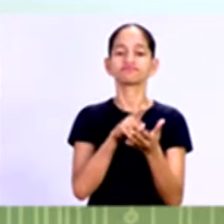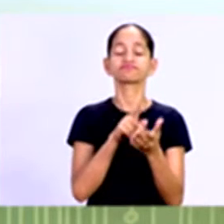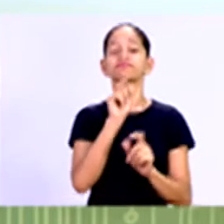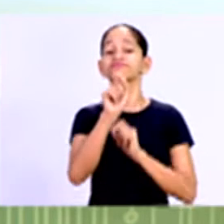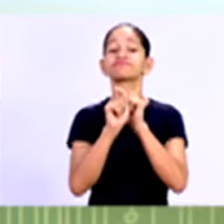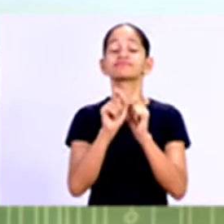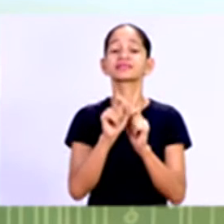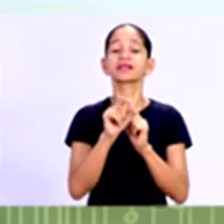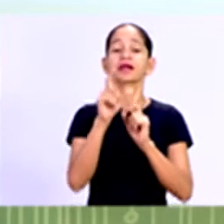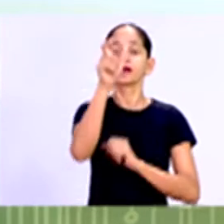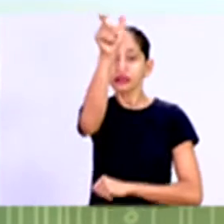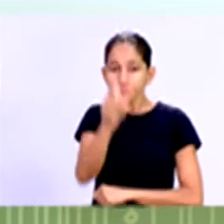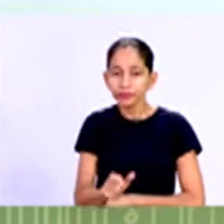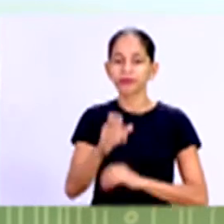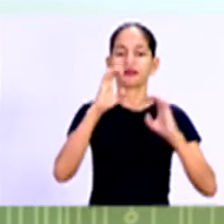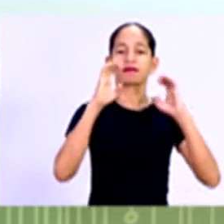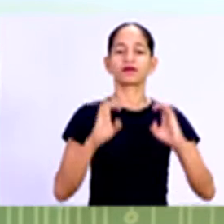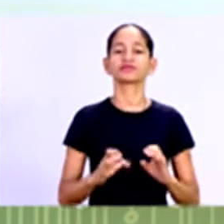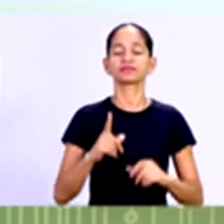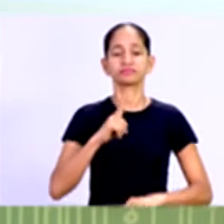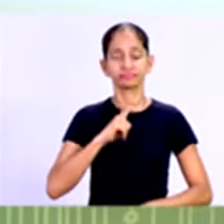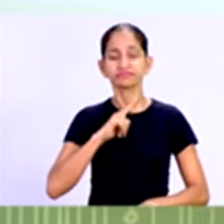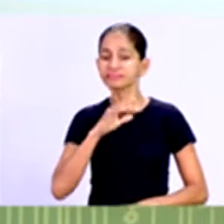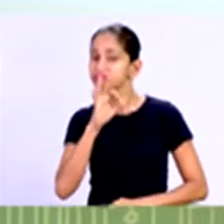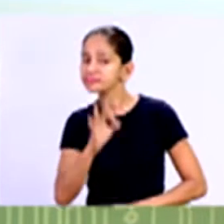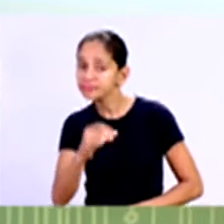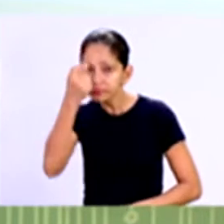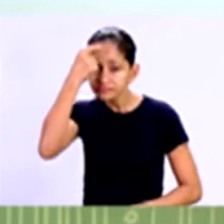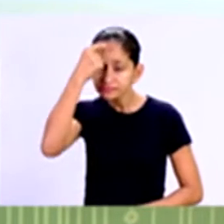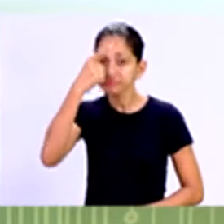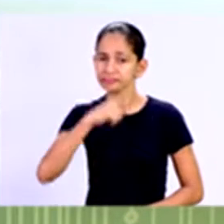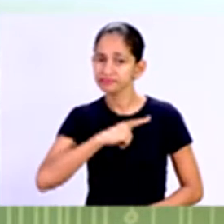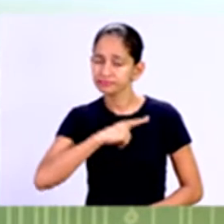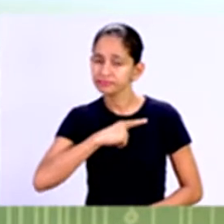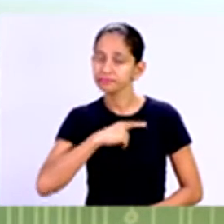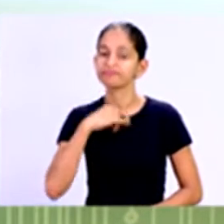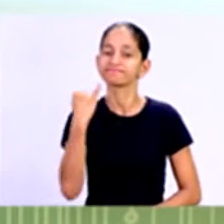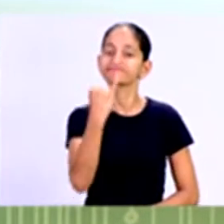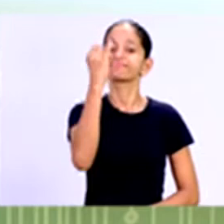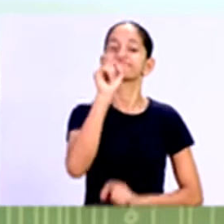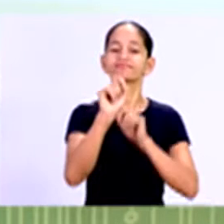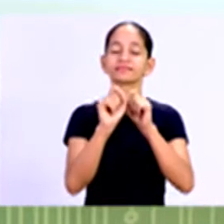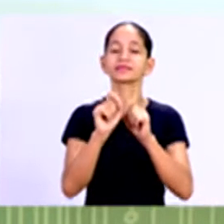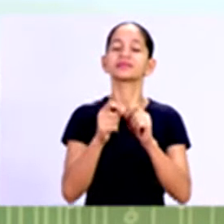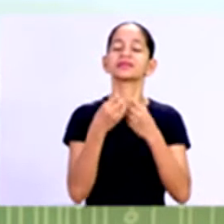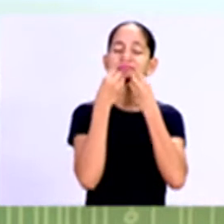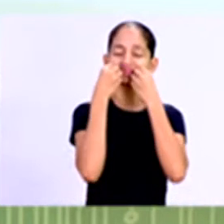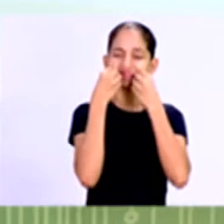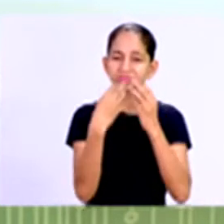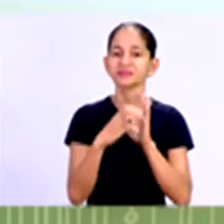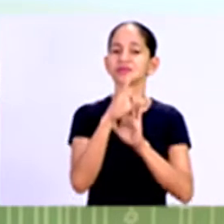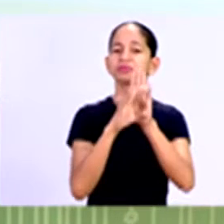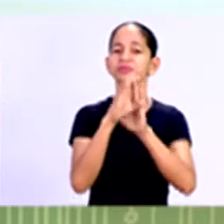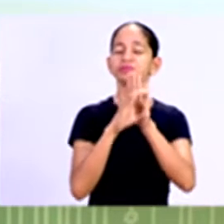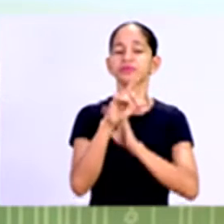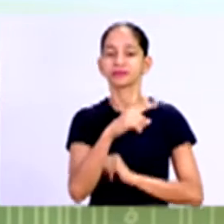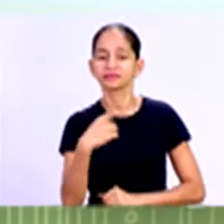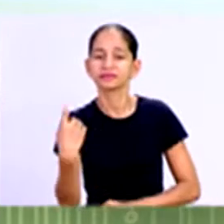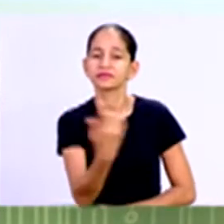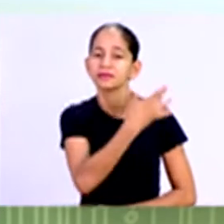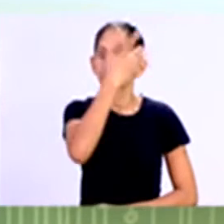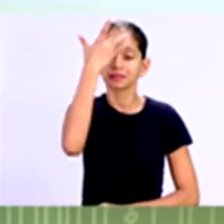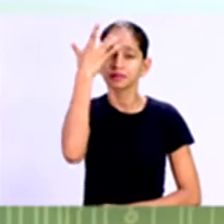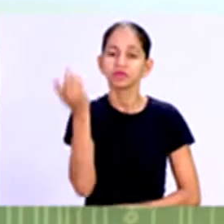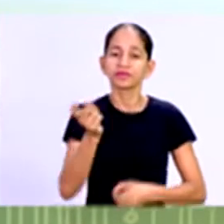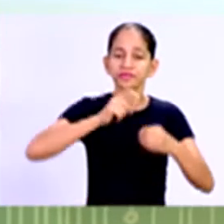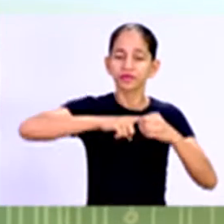que é o sujeito ético ou o sujeito moral. É importante a gente trabalhar esse conceito até para que a gente possa retomar